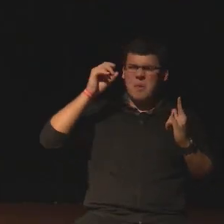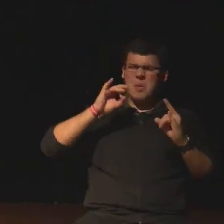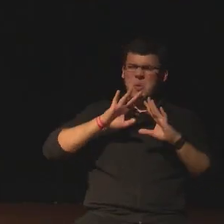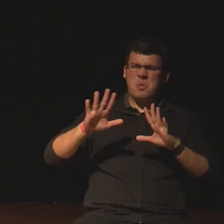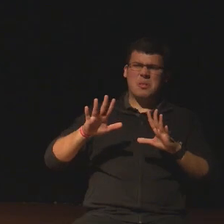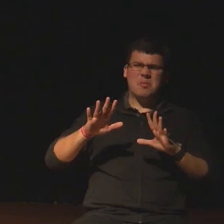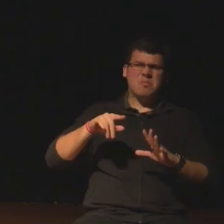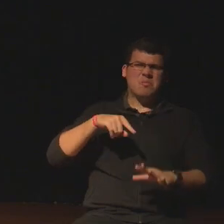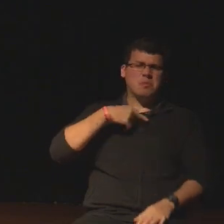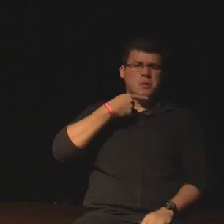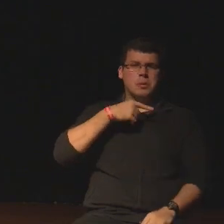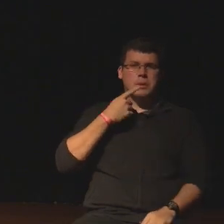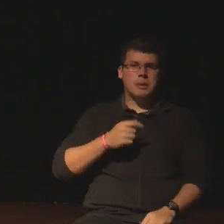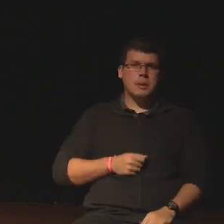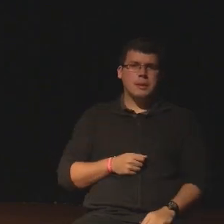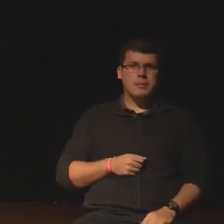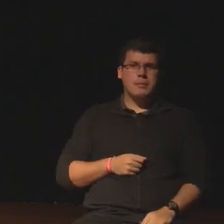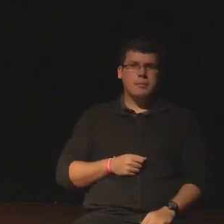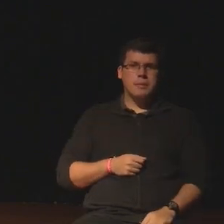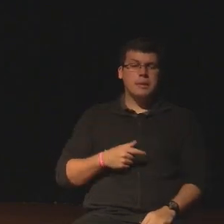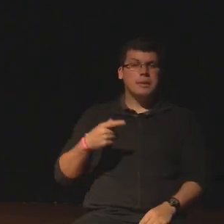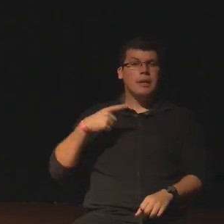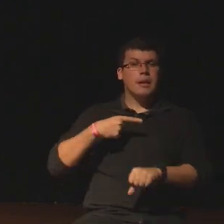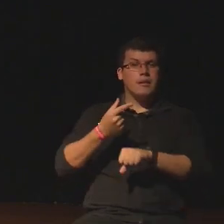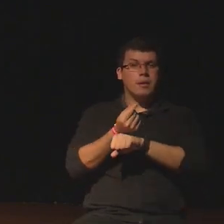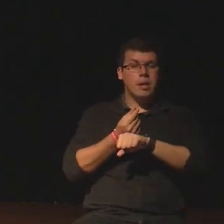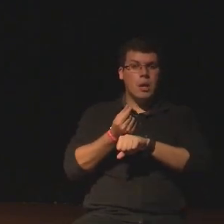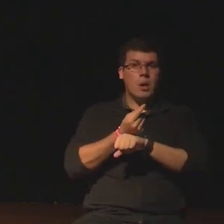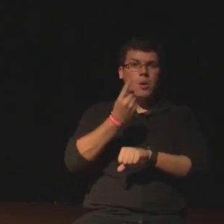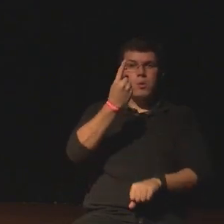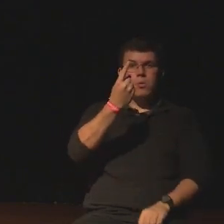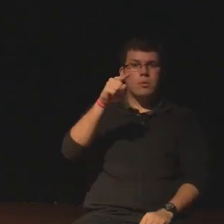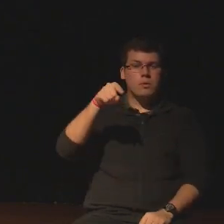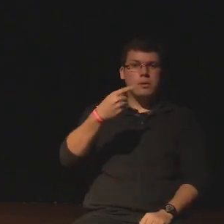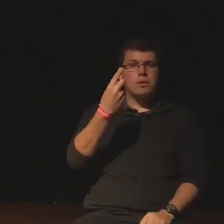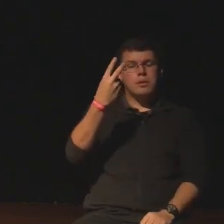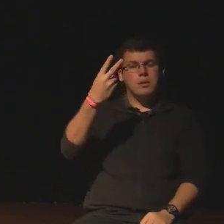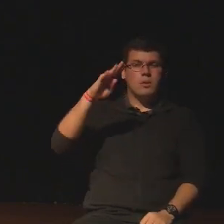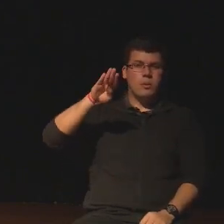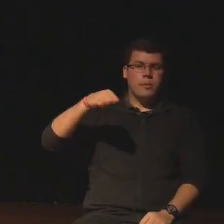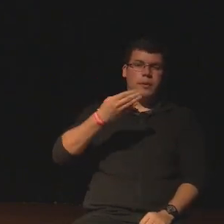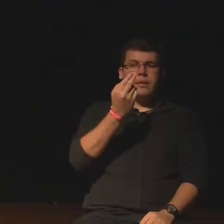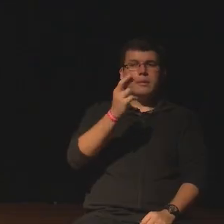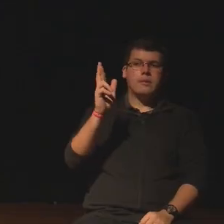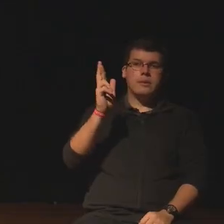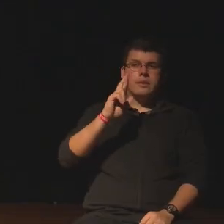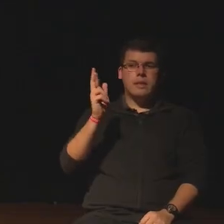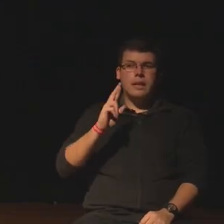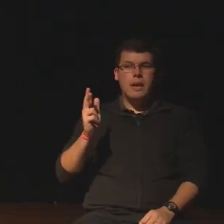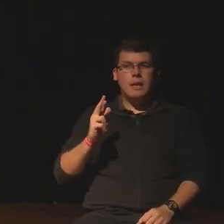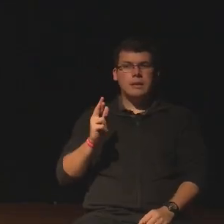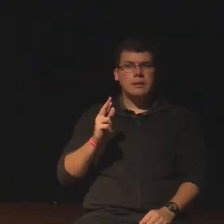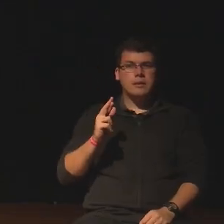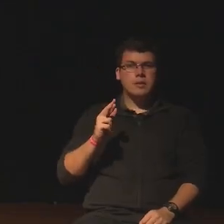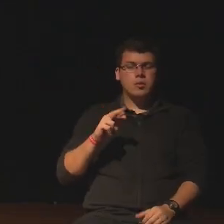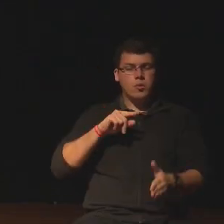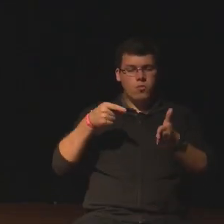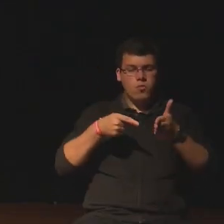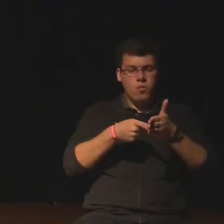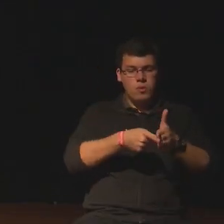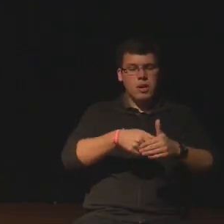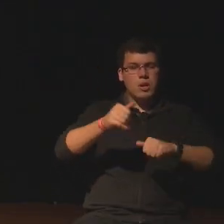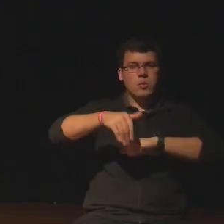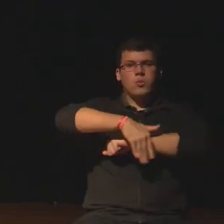1,2 bilhão de reais para asfalto. Meu Deus, como tem carro. 1,2 bilhões no ano passado